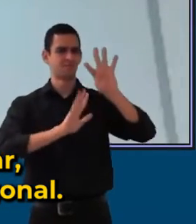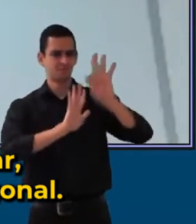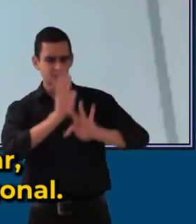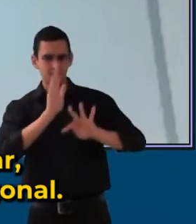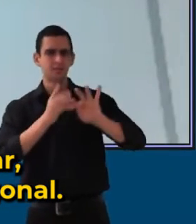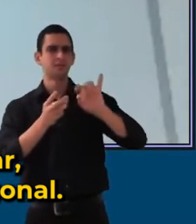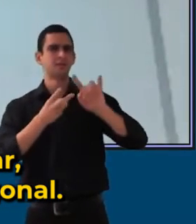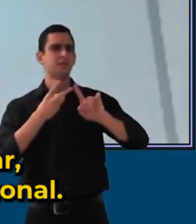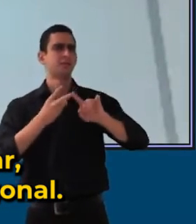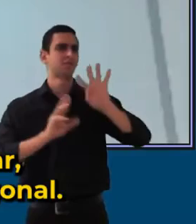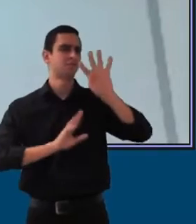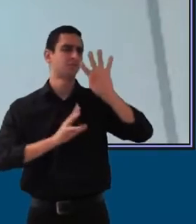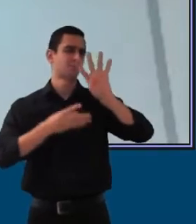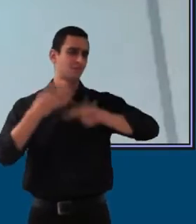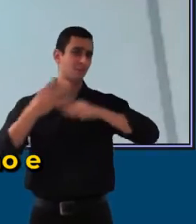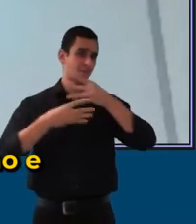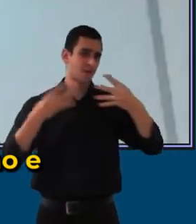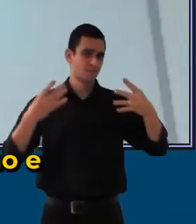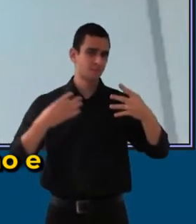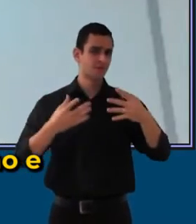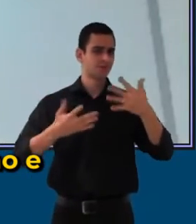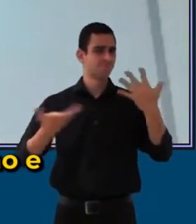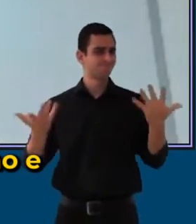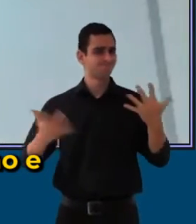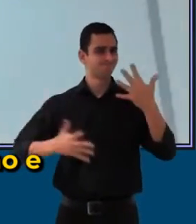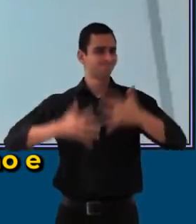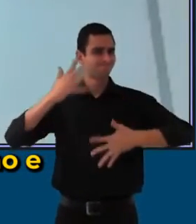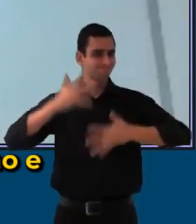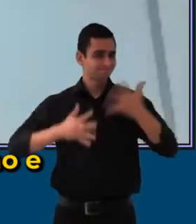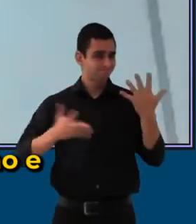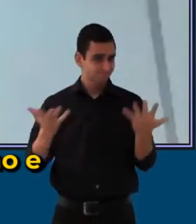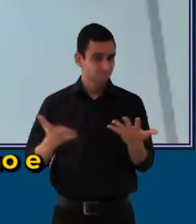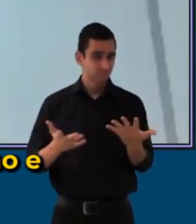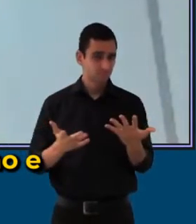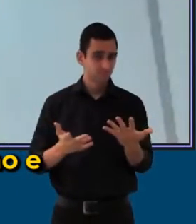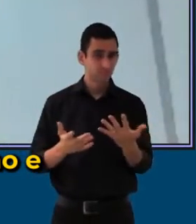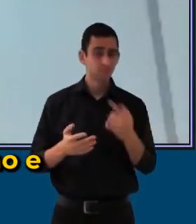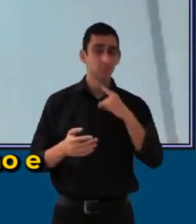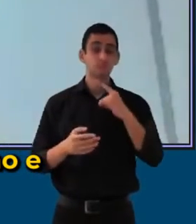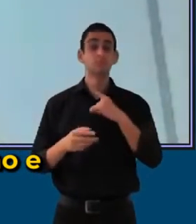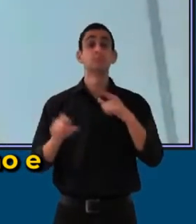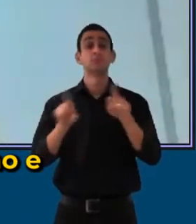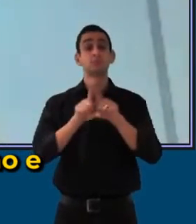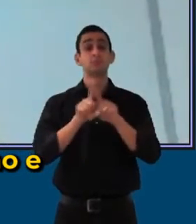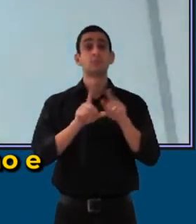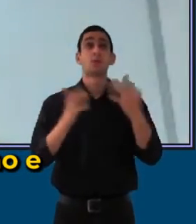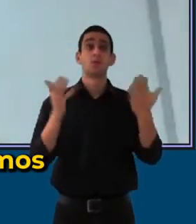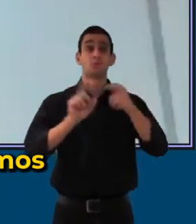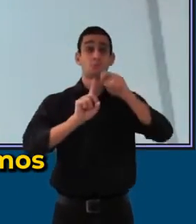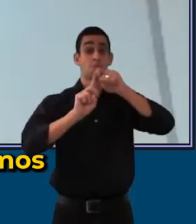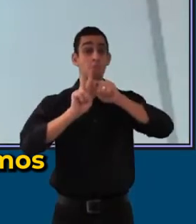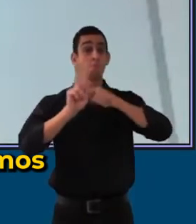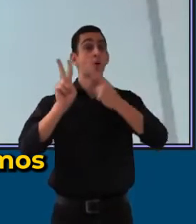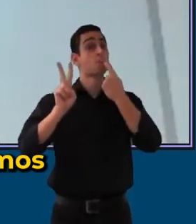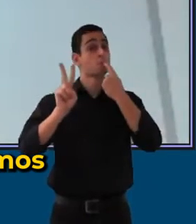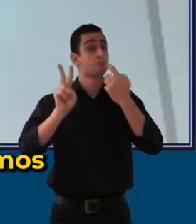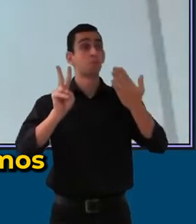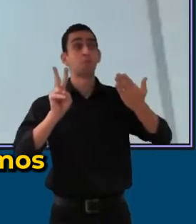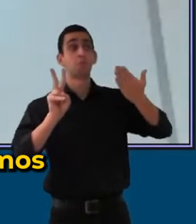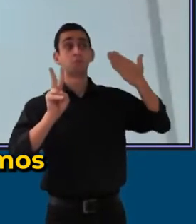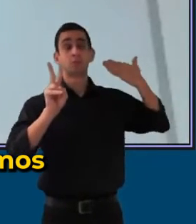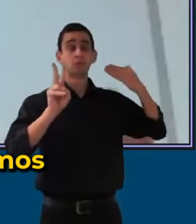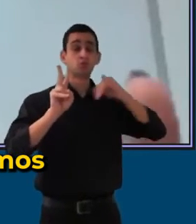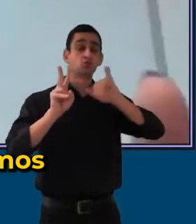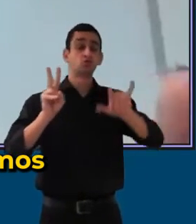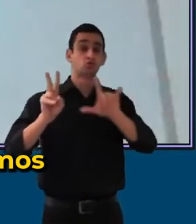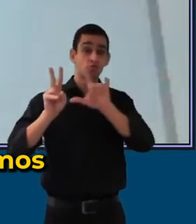uma confrontação de poligonal. Então, agora, mais recente, em junho, e enviado em julho, foi feita uma